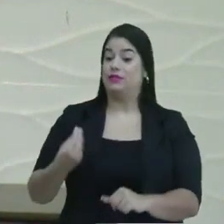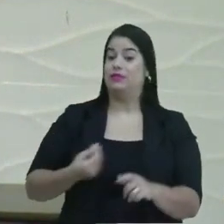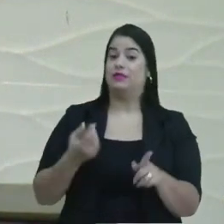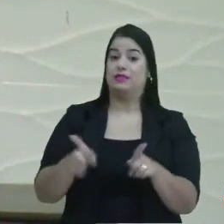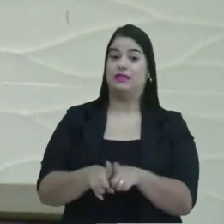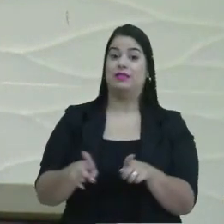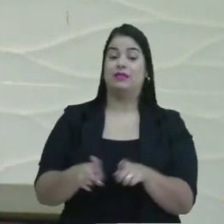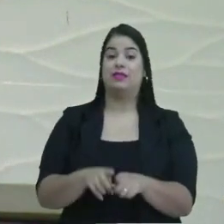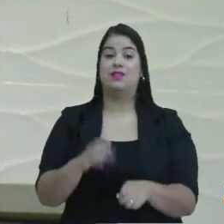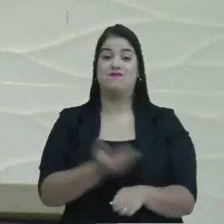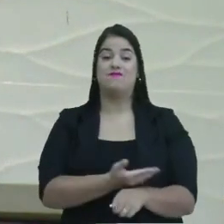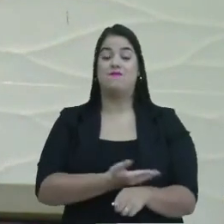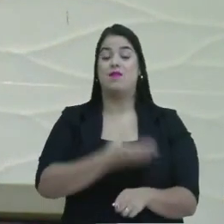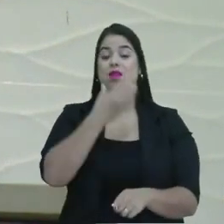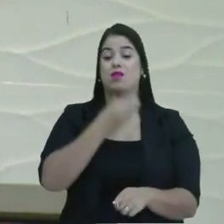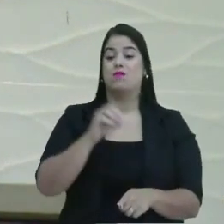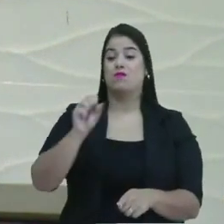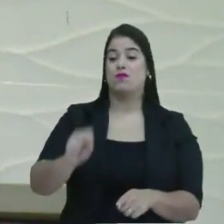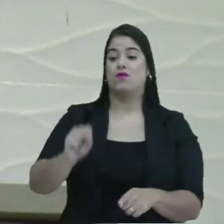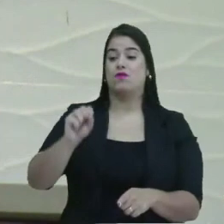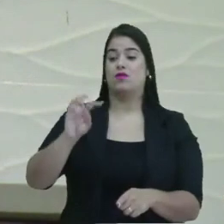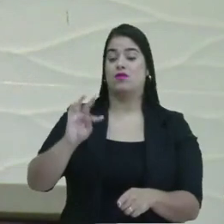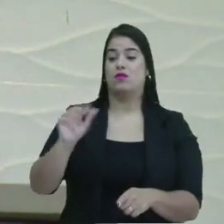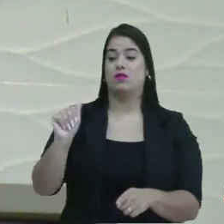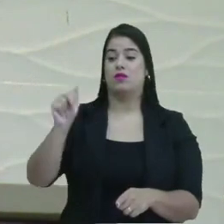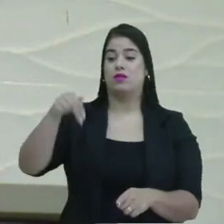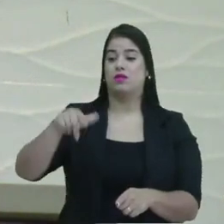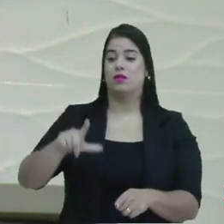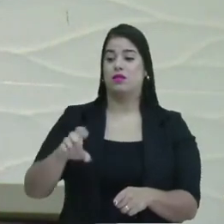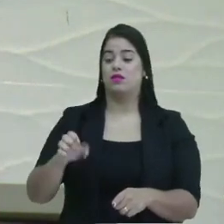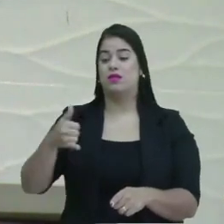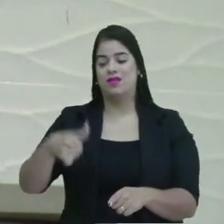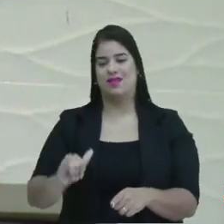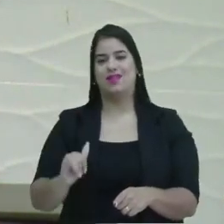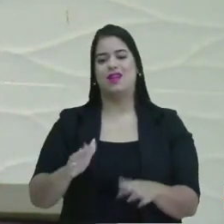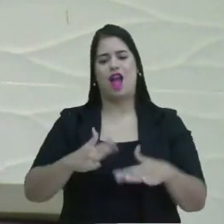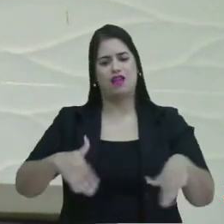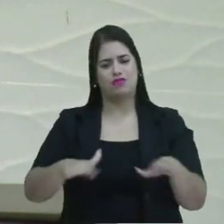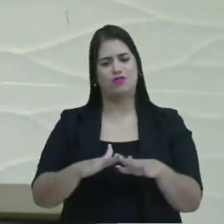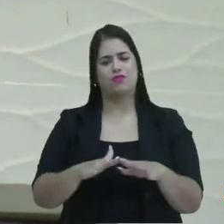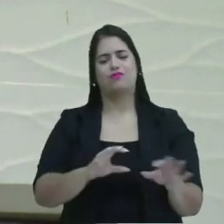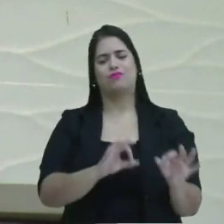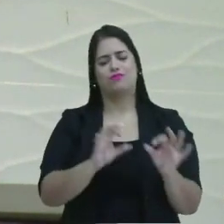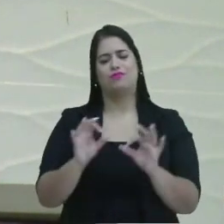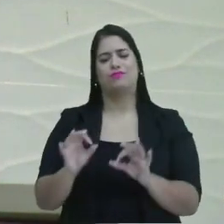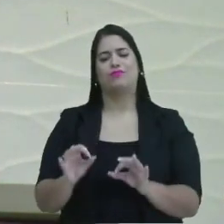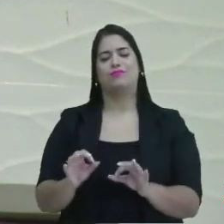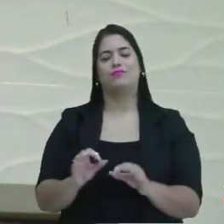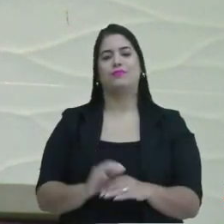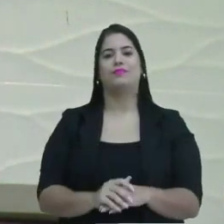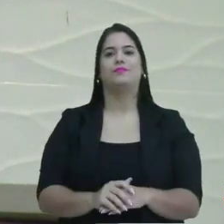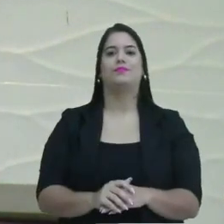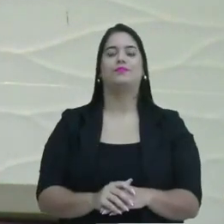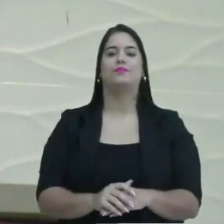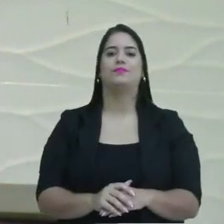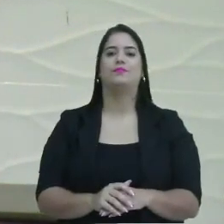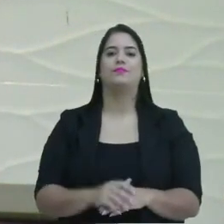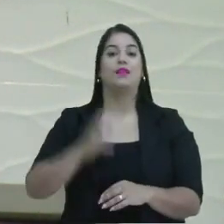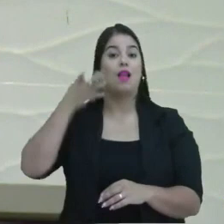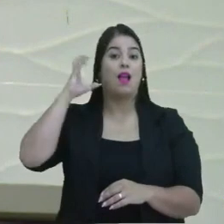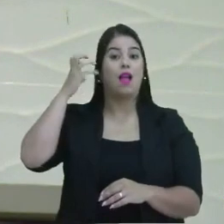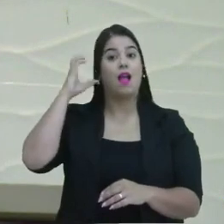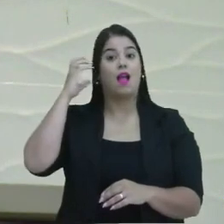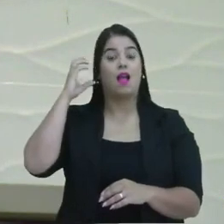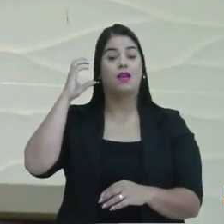amigo Stanley Braga, bem como todos os demais aqui presentes e aqueles que nos acompanharam e acompanham através das rádios